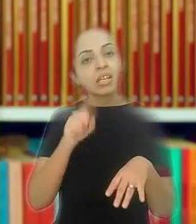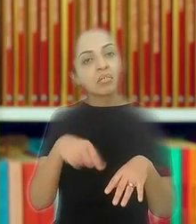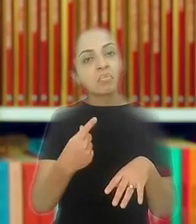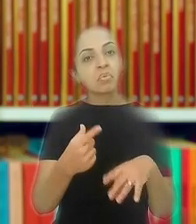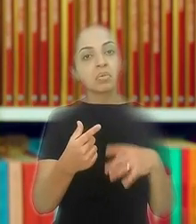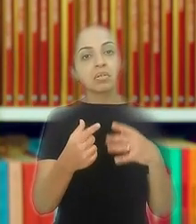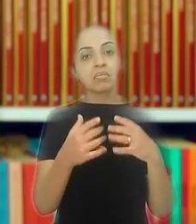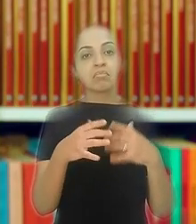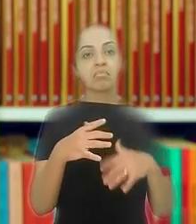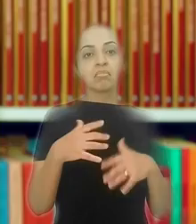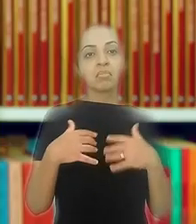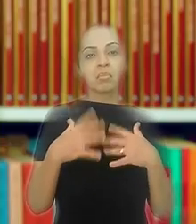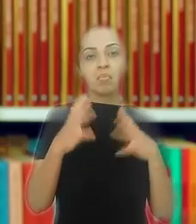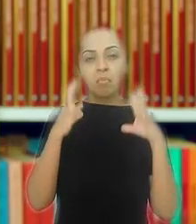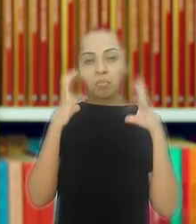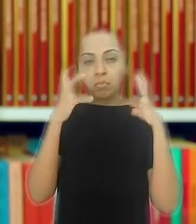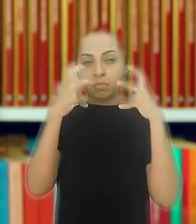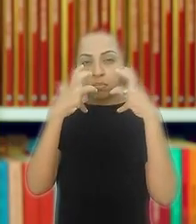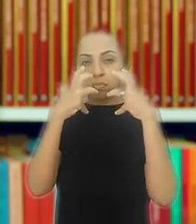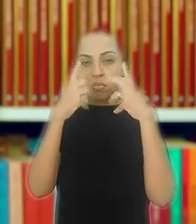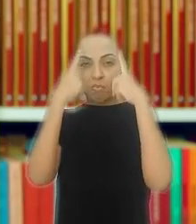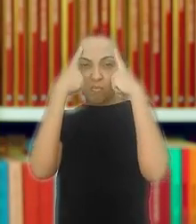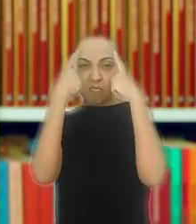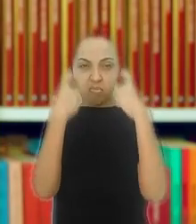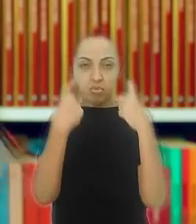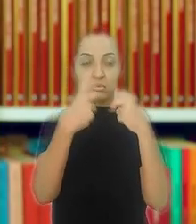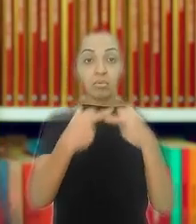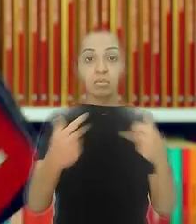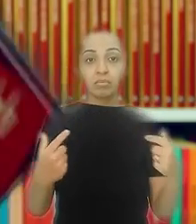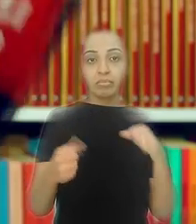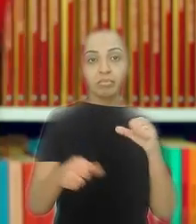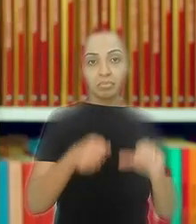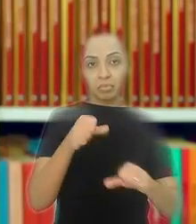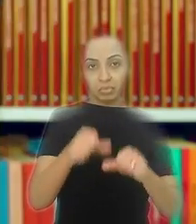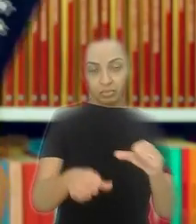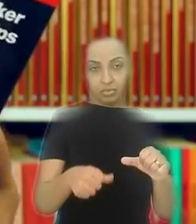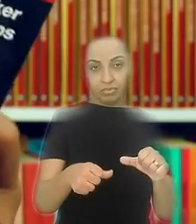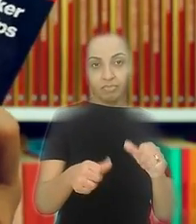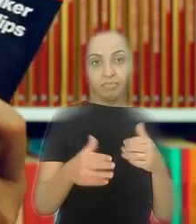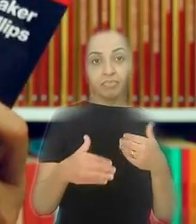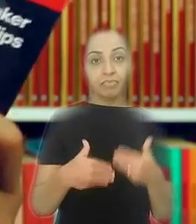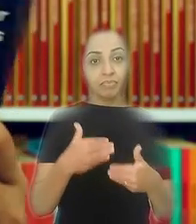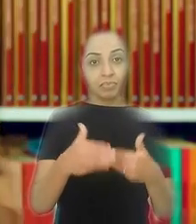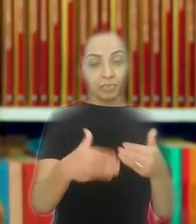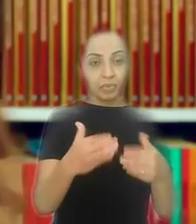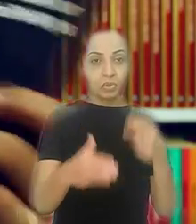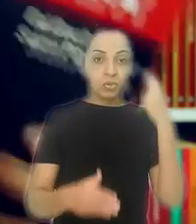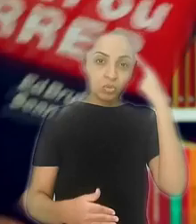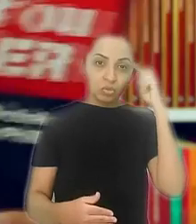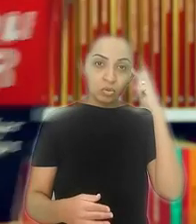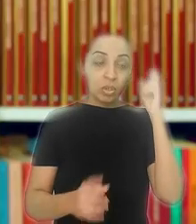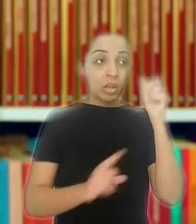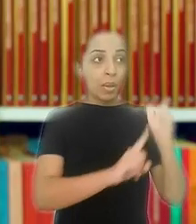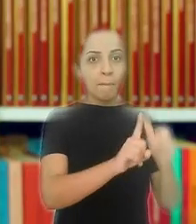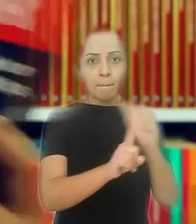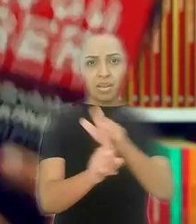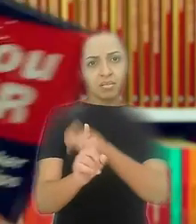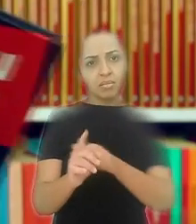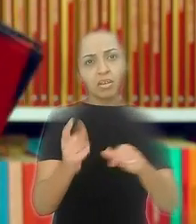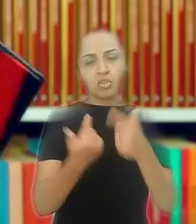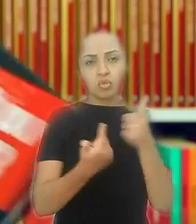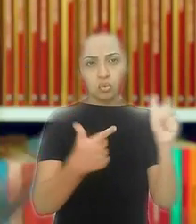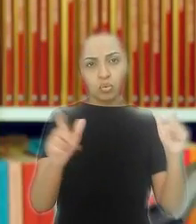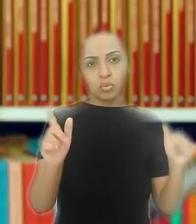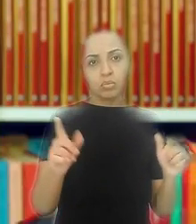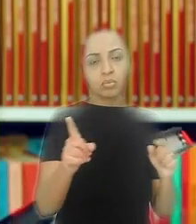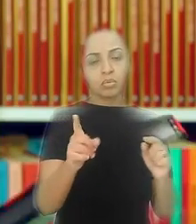acaba se tornando um cara Sombrio e violento foi só a introdução né primeiro volume apresentou os personagens a formação